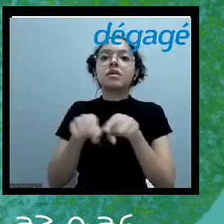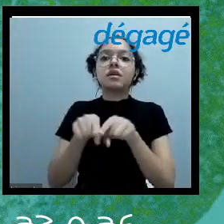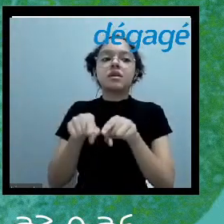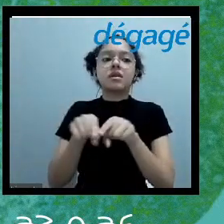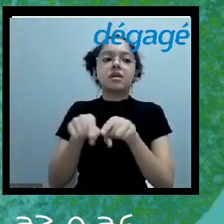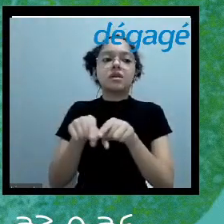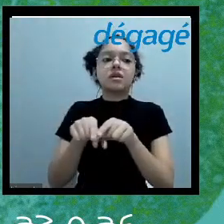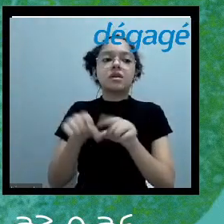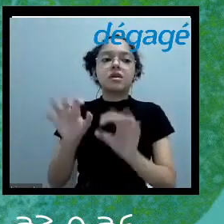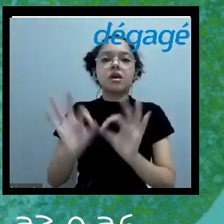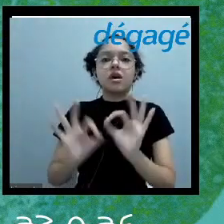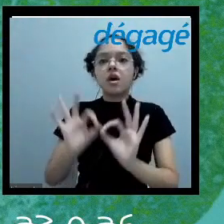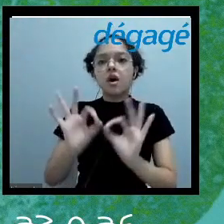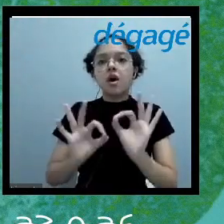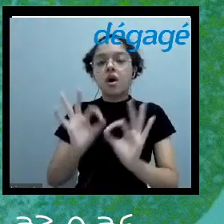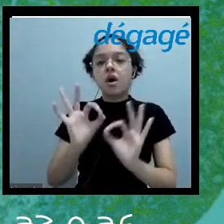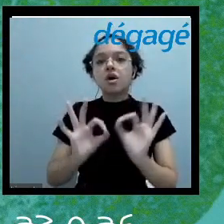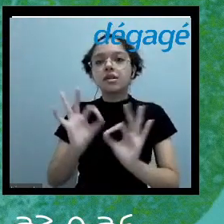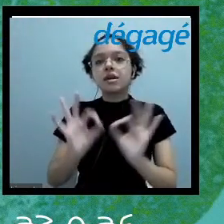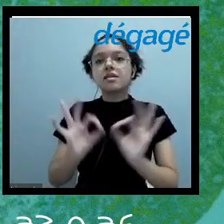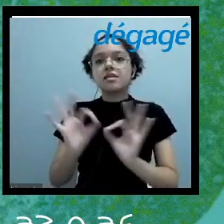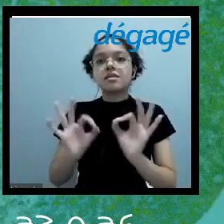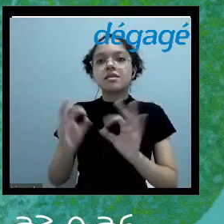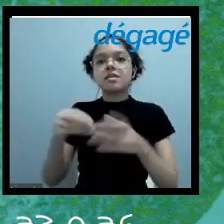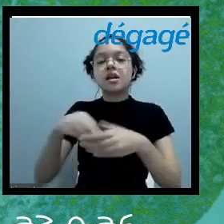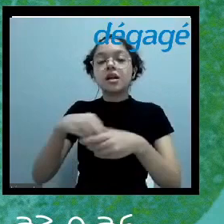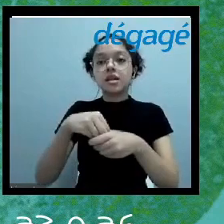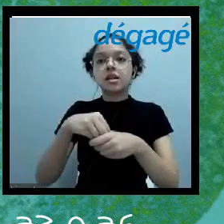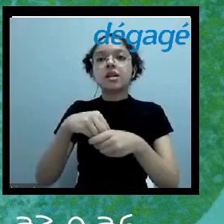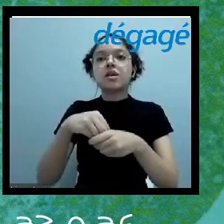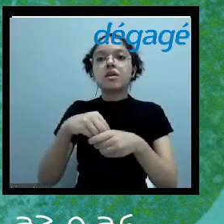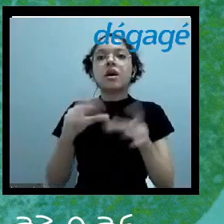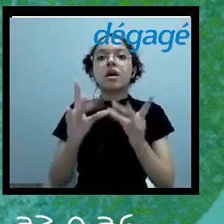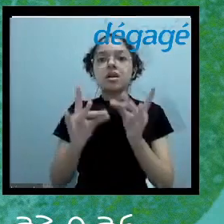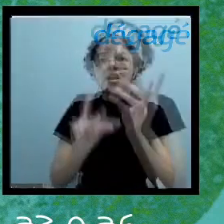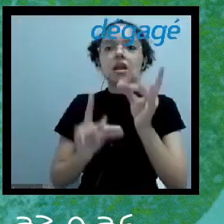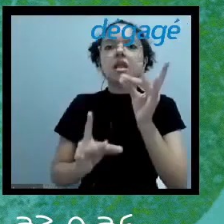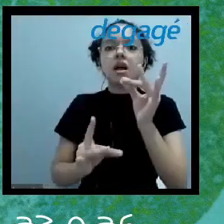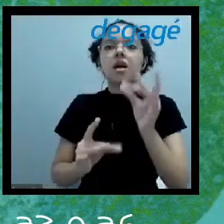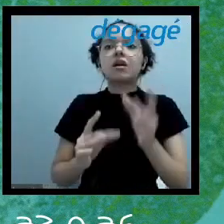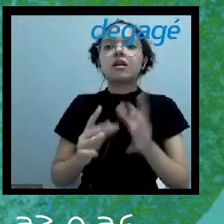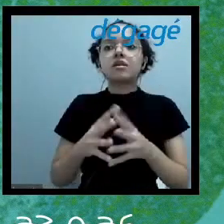raiz do latim sapere, né? Sabor e saber. Né?